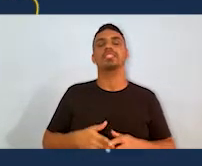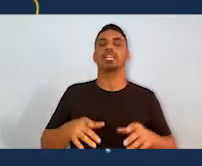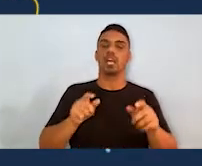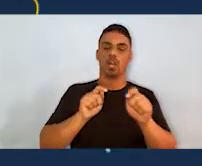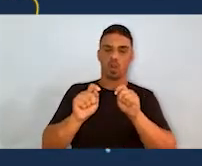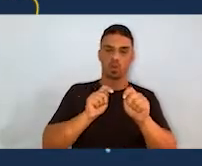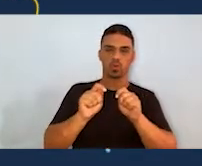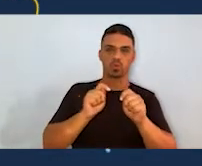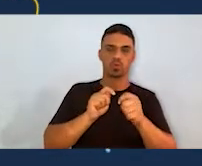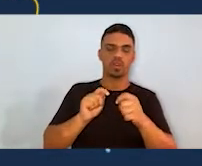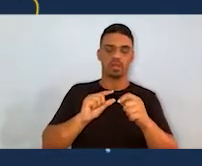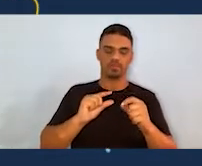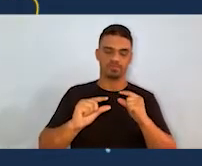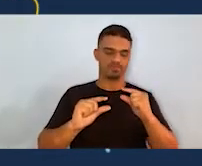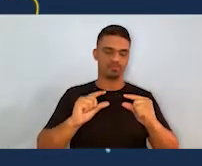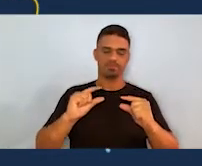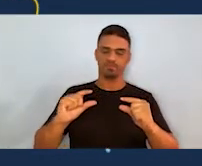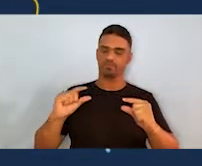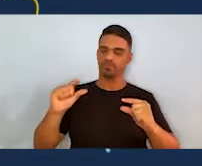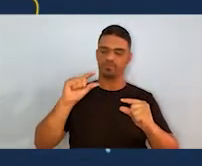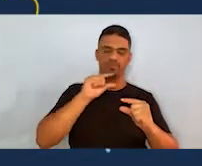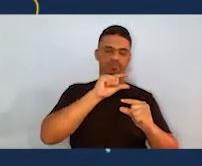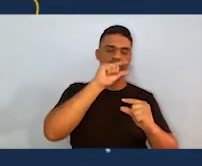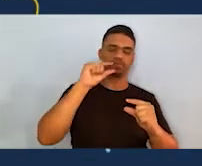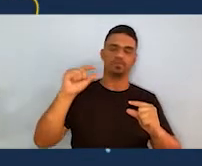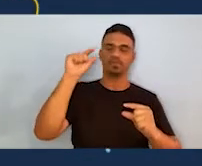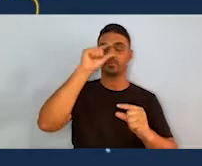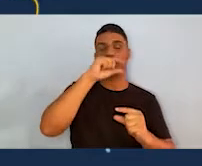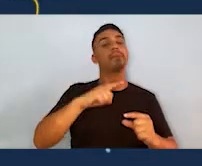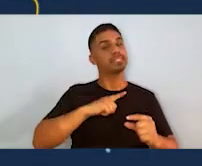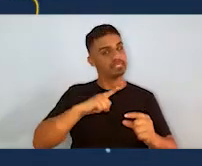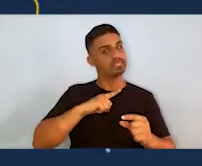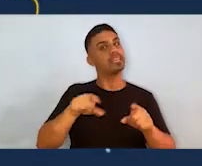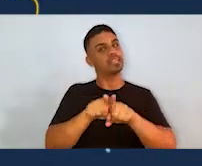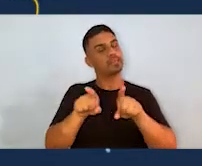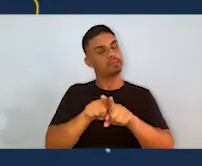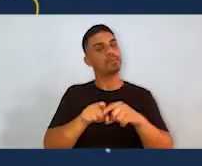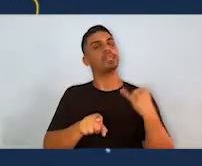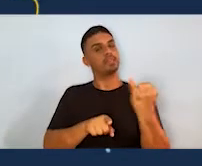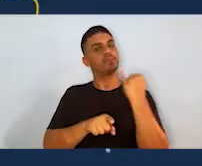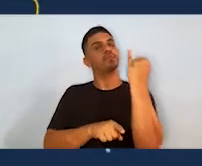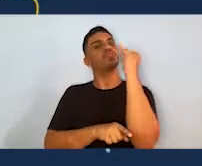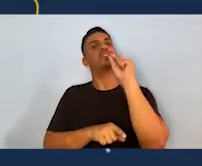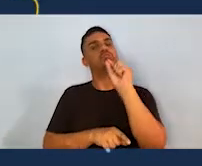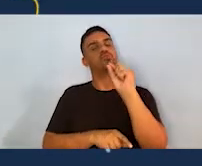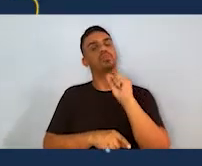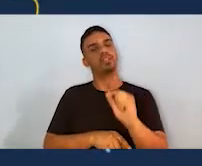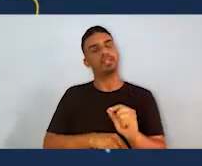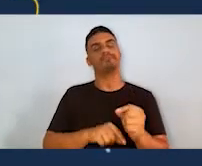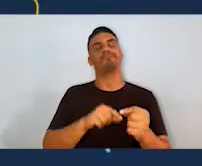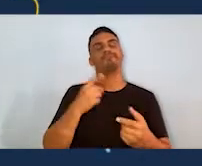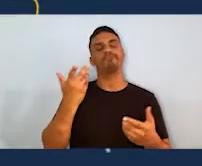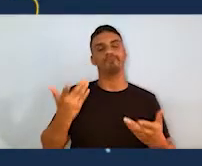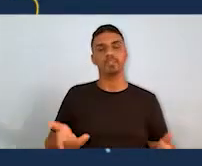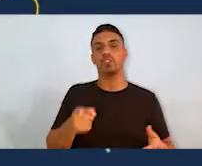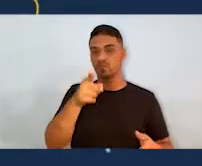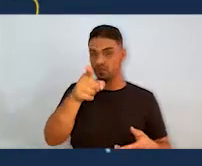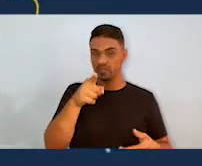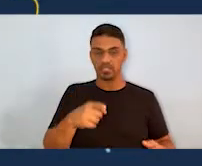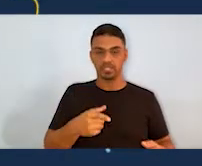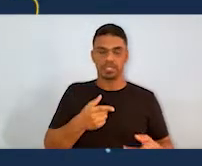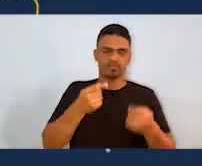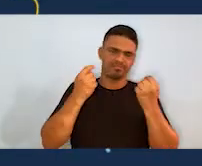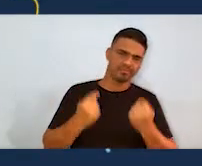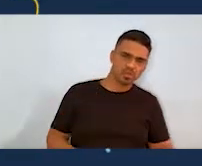né, controlar cada pixel, mas tem uma situação mais importante do que o simples controle de cada pixel.